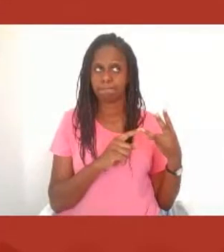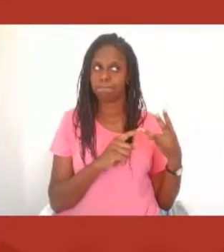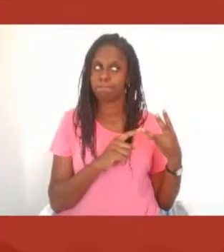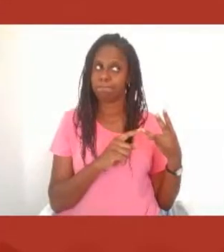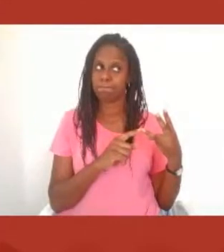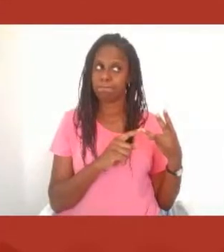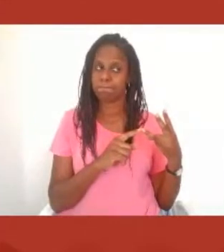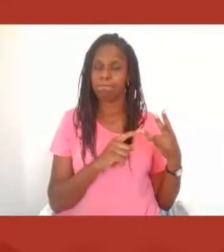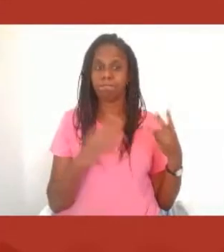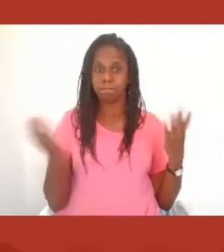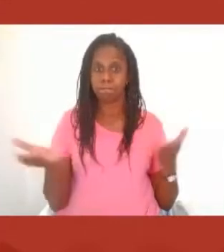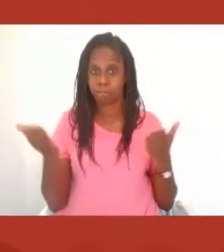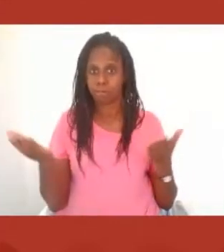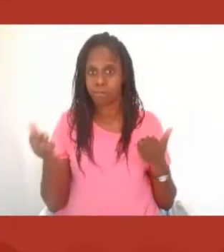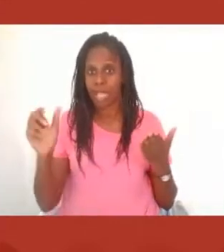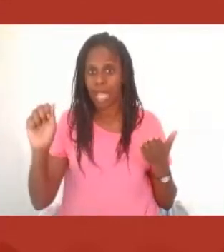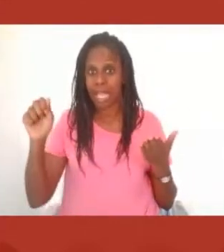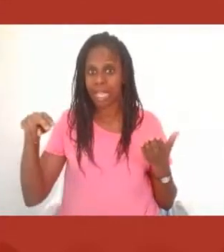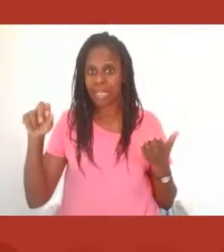Vai, Ana.